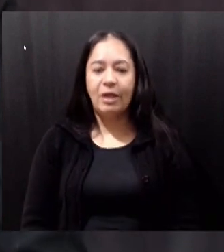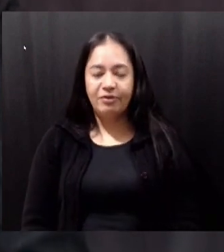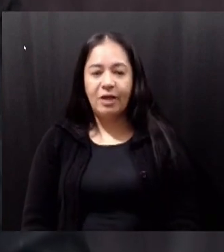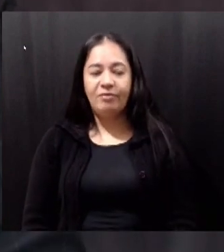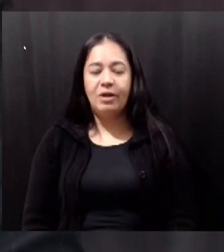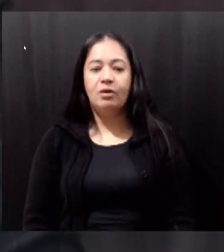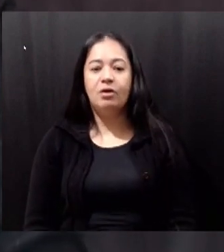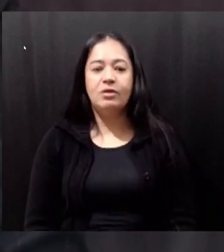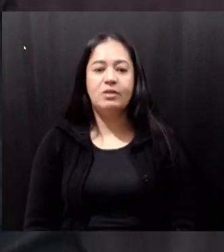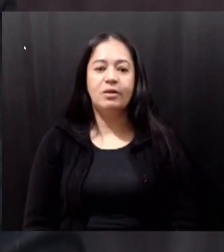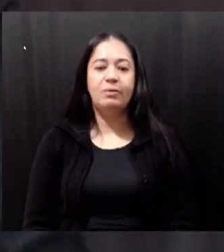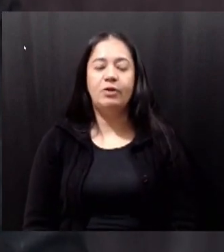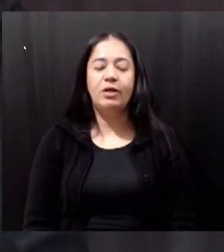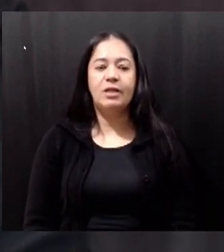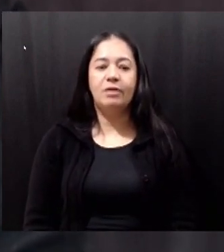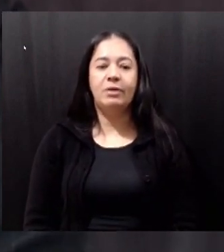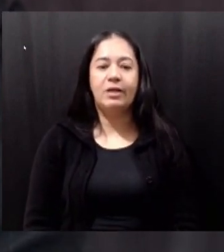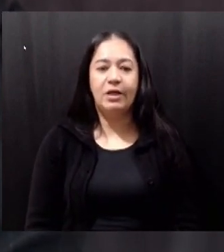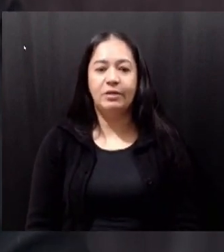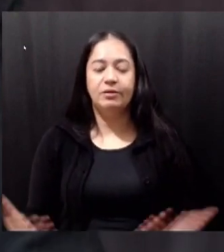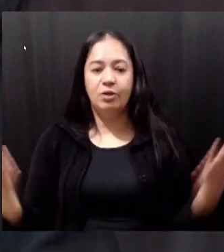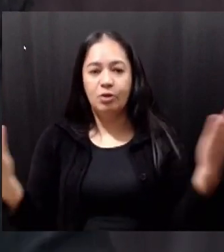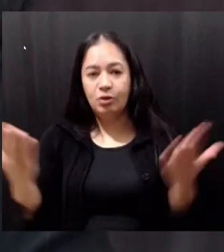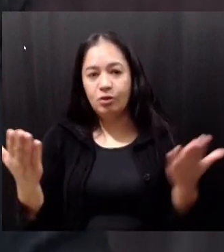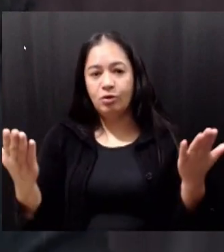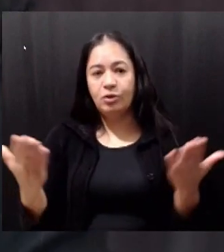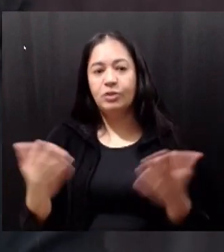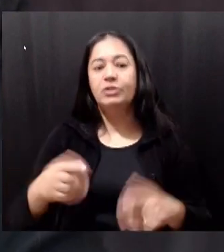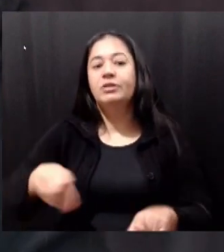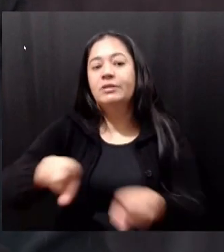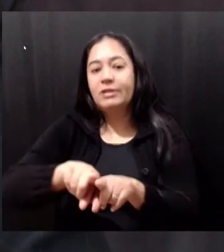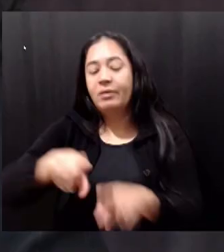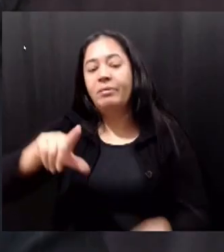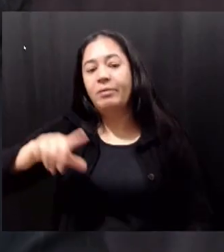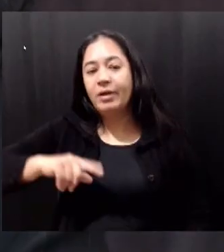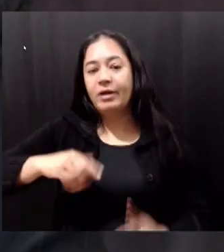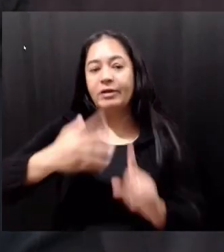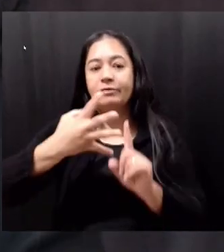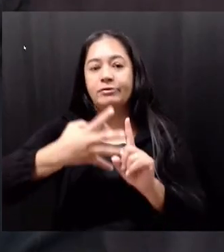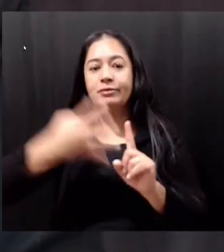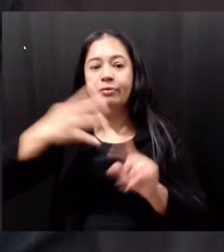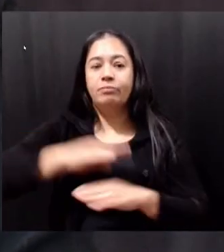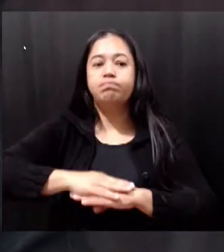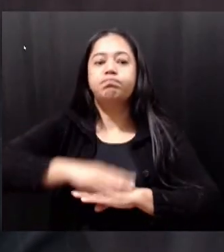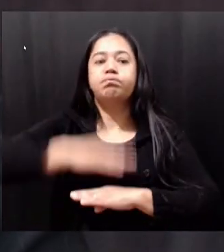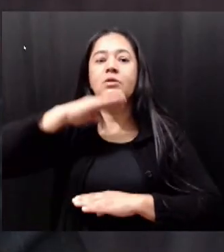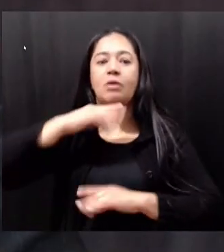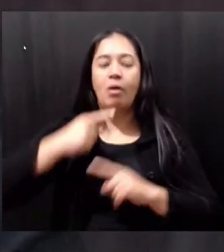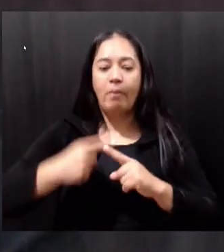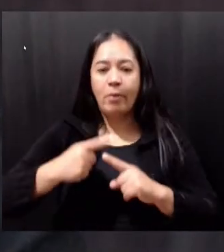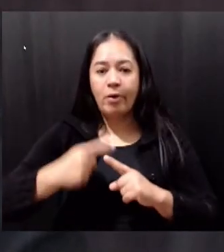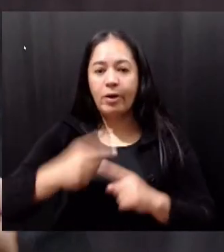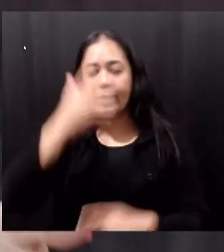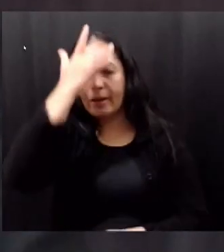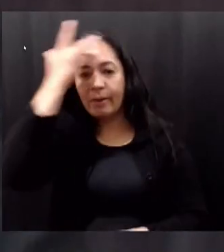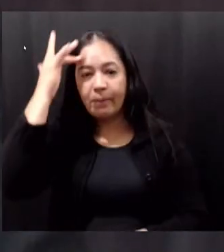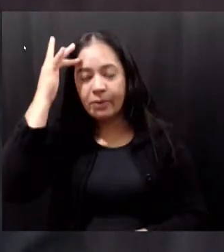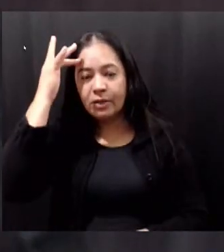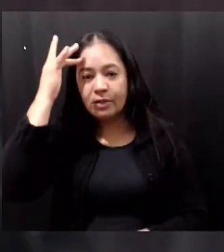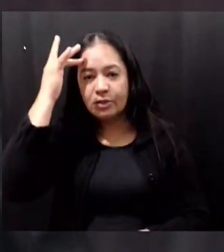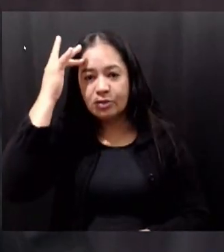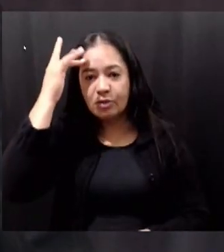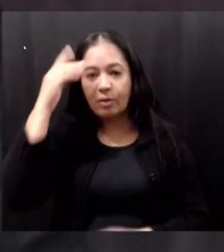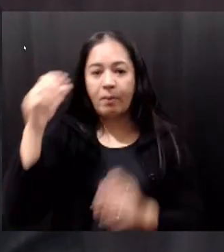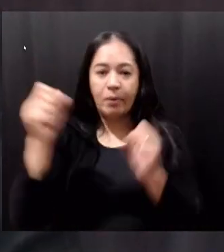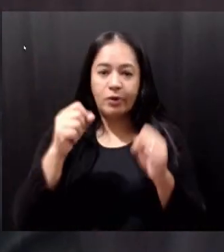do Burnout. burnout, Uhum, né? uhum. Então, porque a pessoa podendo ser acessada a qualquer